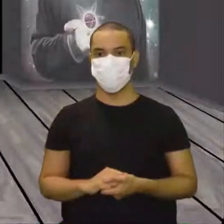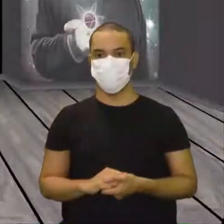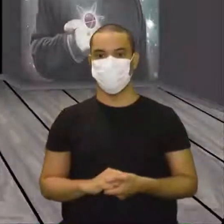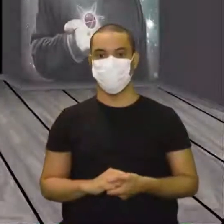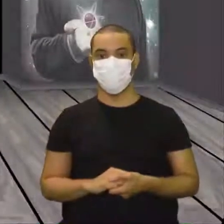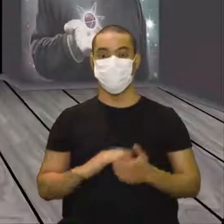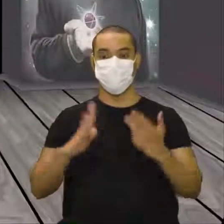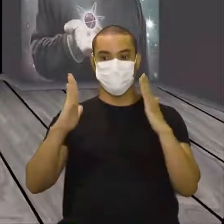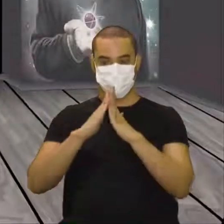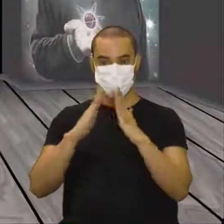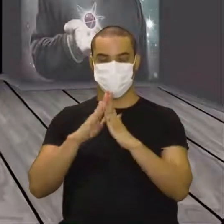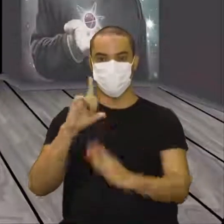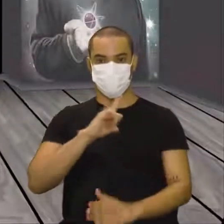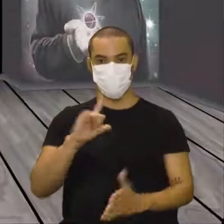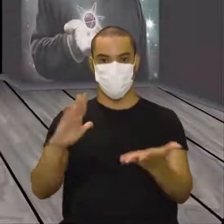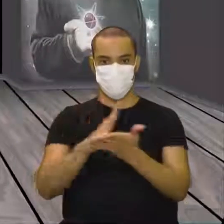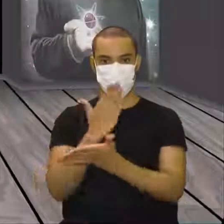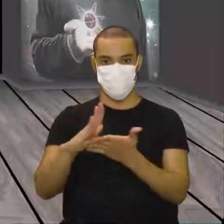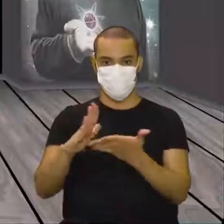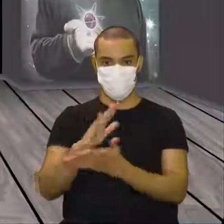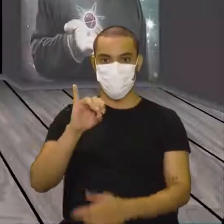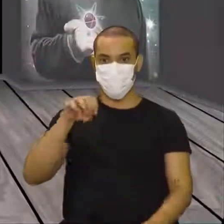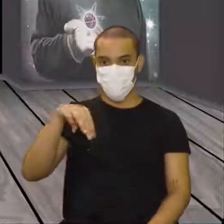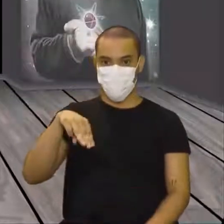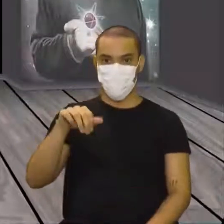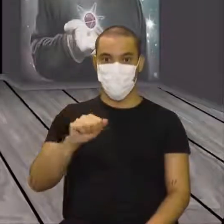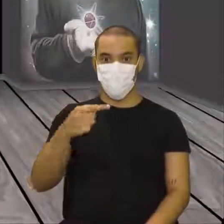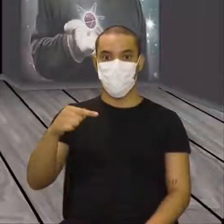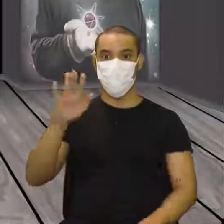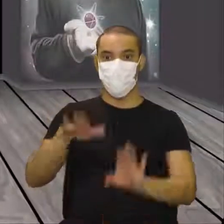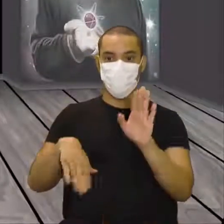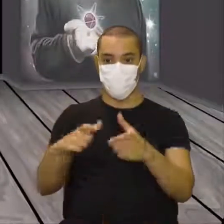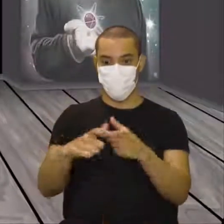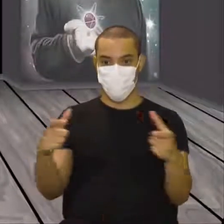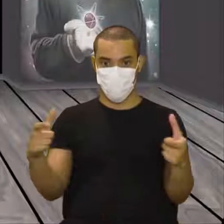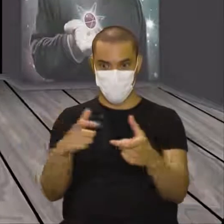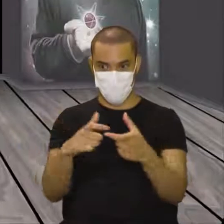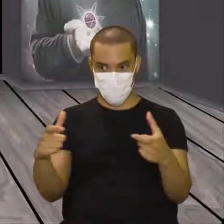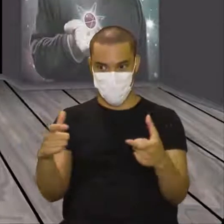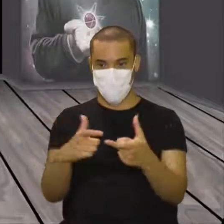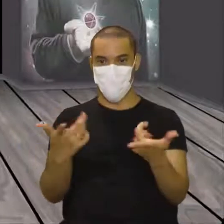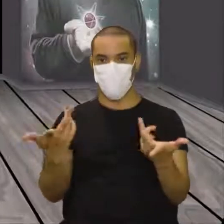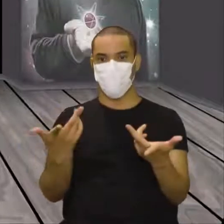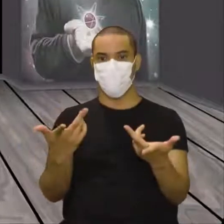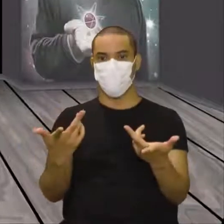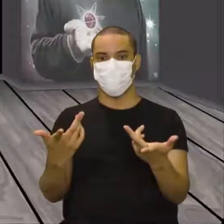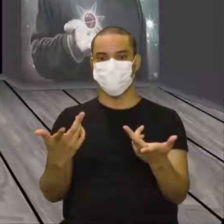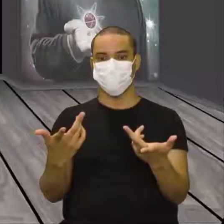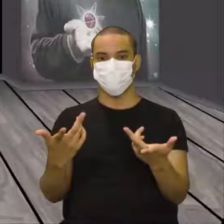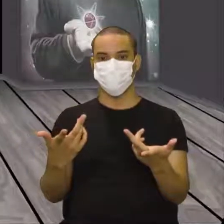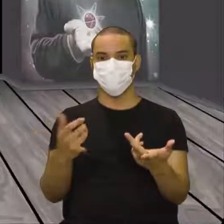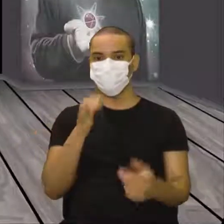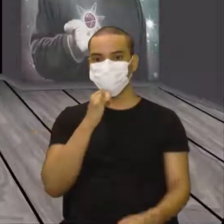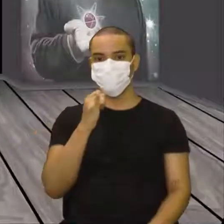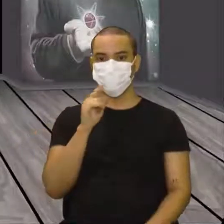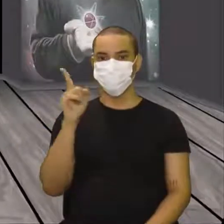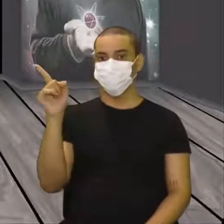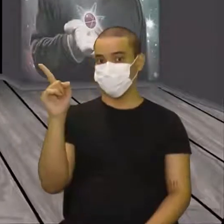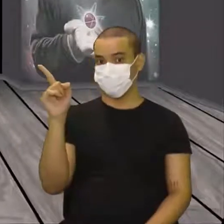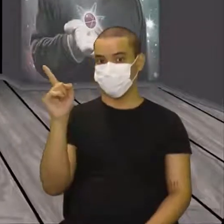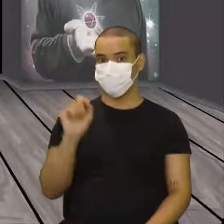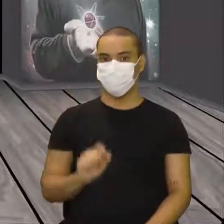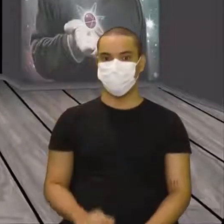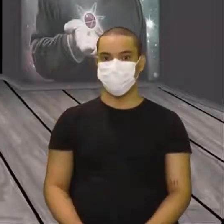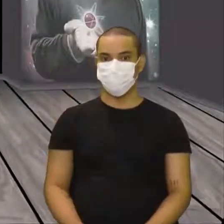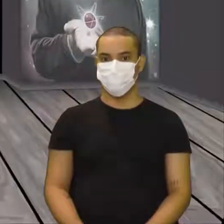Em casa eu tenho alguns ímãs, né? Esses ímãs, dependendo do tamanho dele, se você pegar um ímã, assim mais ou menos desse tamanhozinho